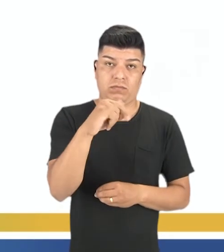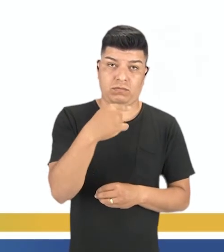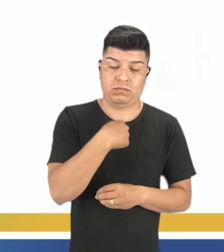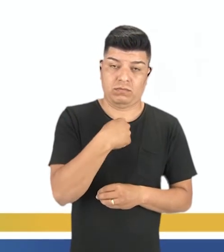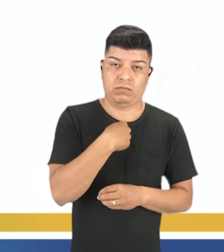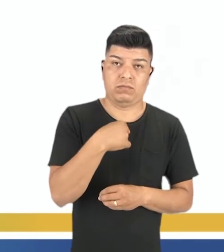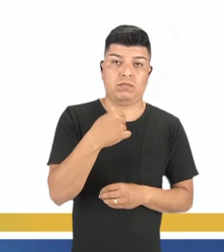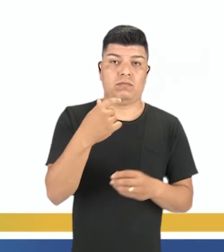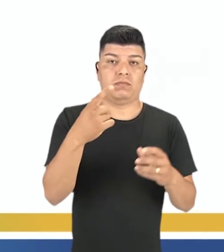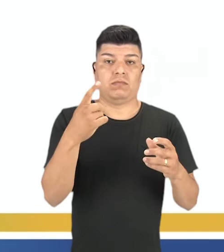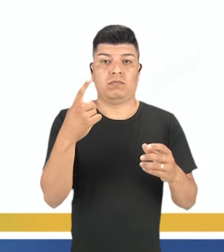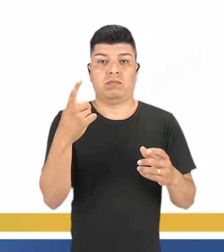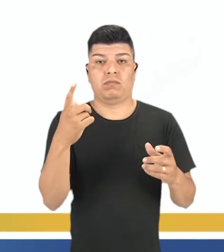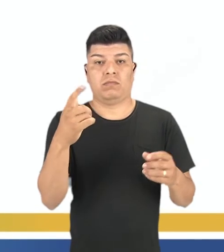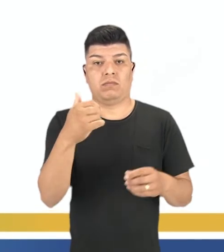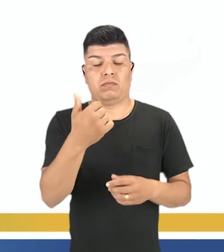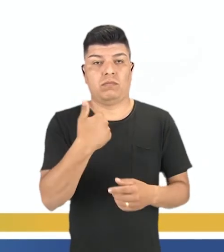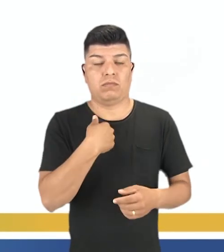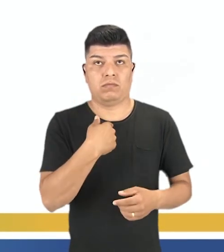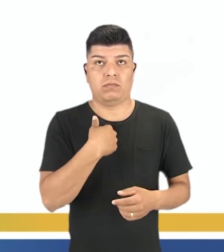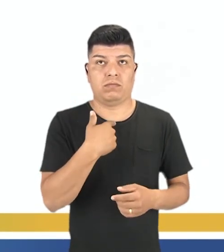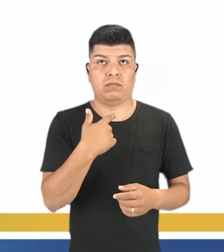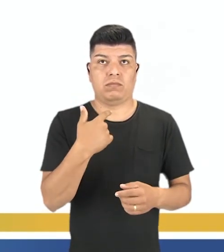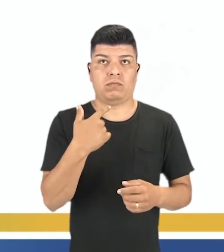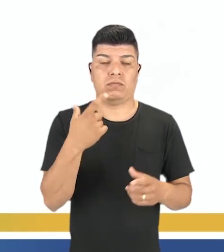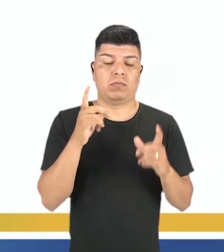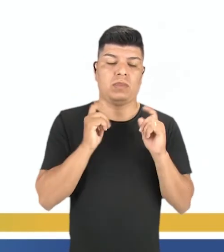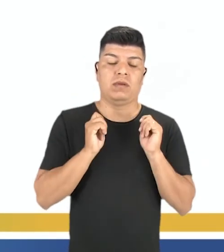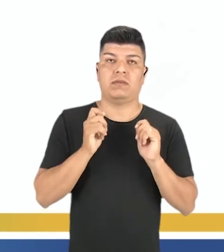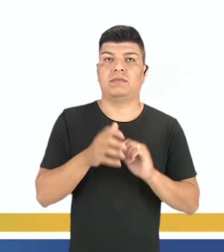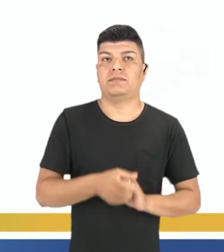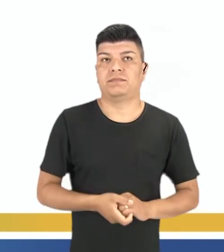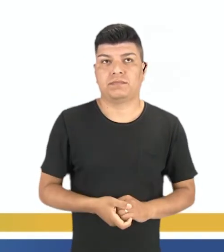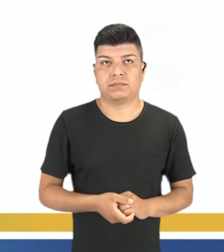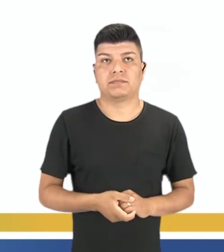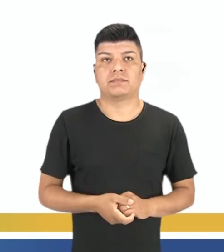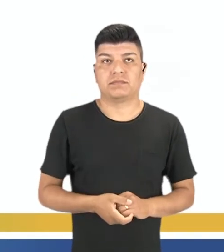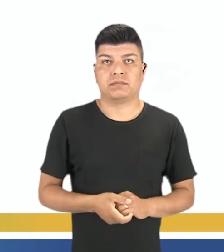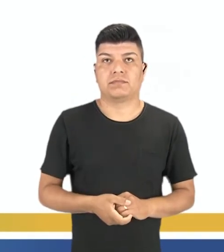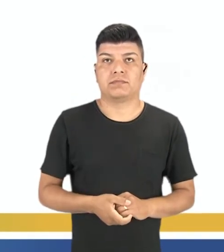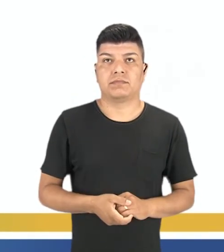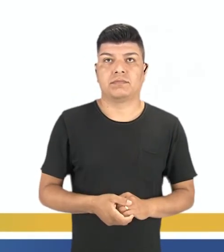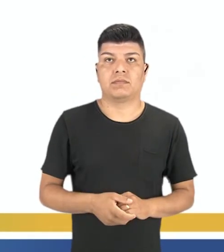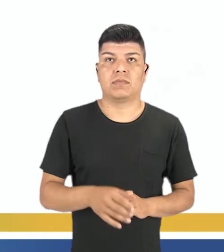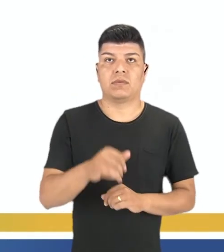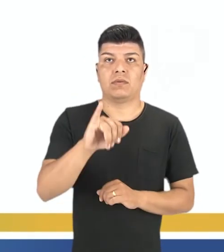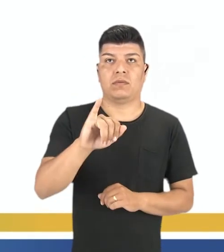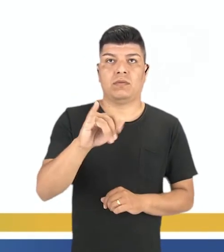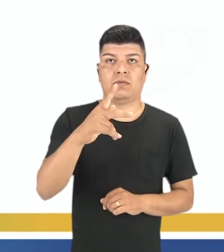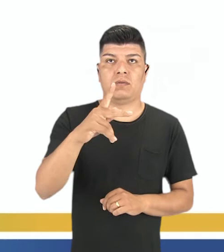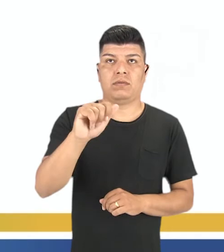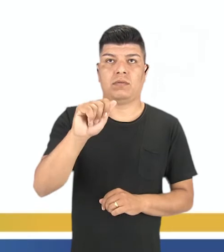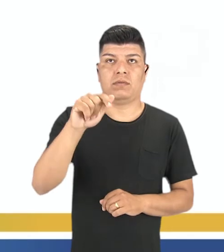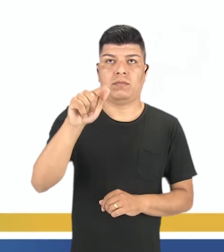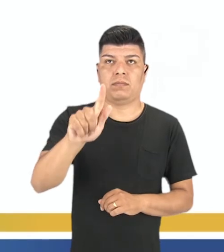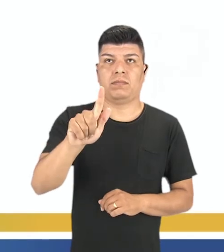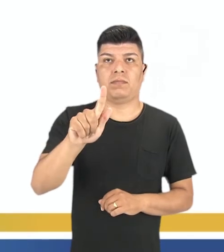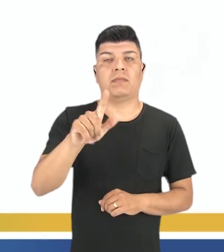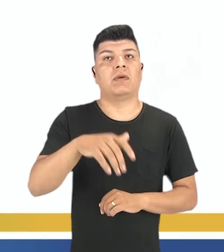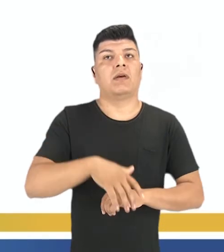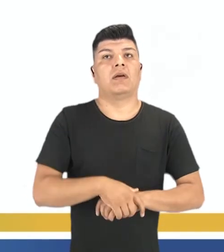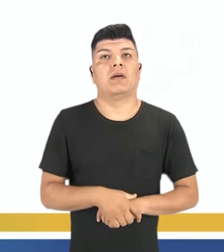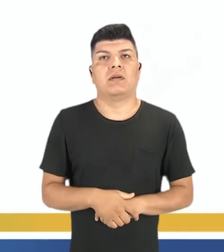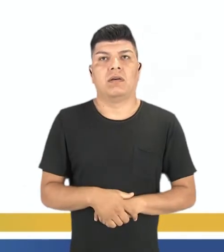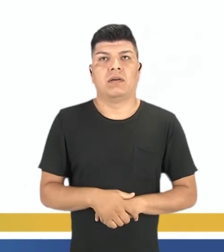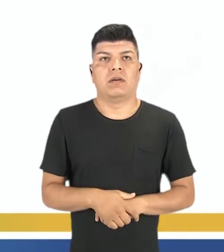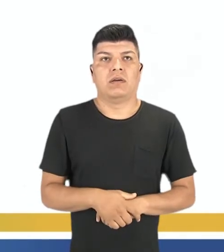um questionário, que é o Questionário Internacional de Atividade Física, que é o IPAC. Na sua versão curta, trata-se de um questionário validado para a